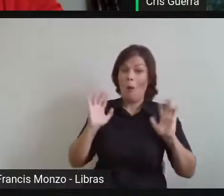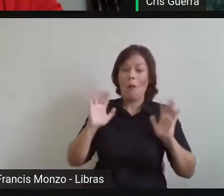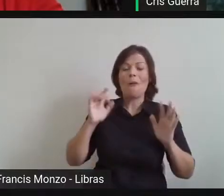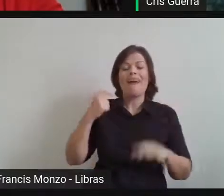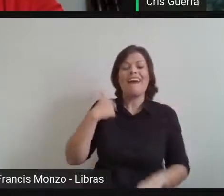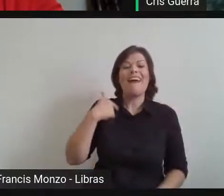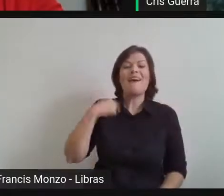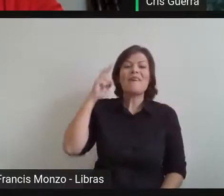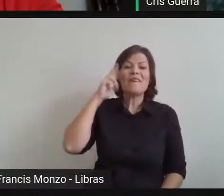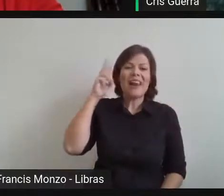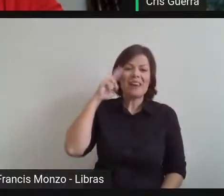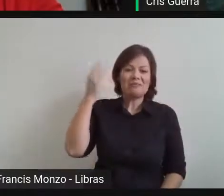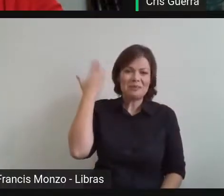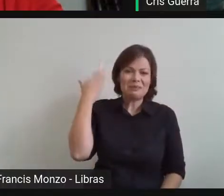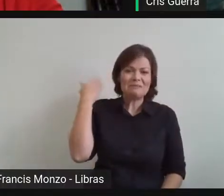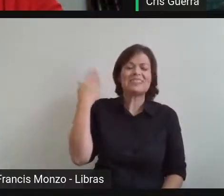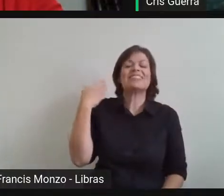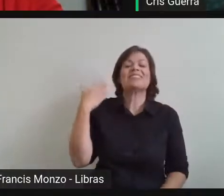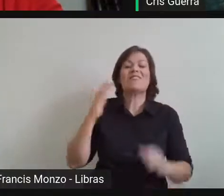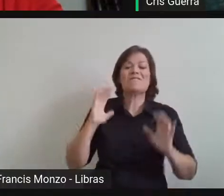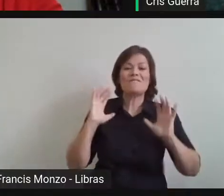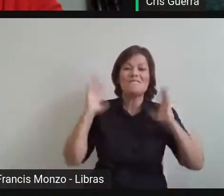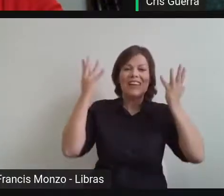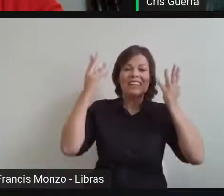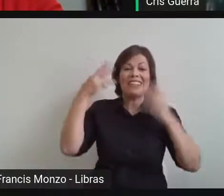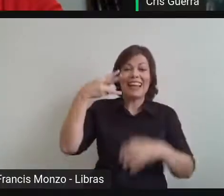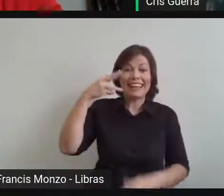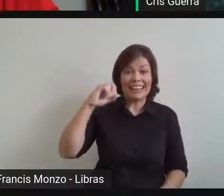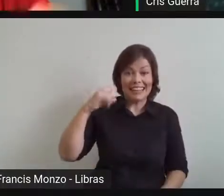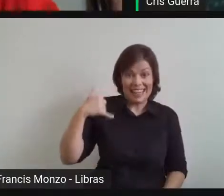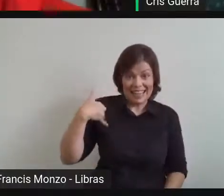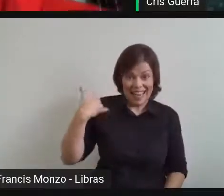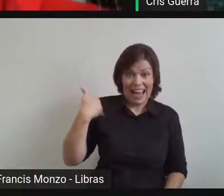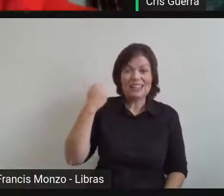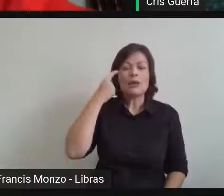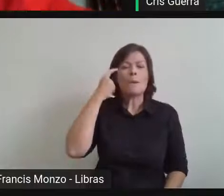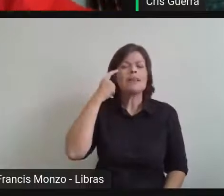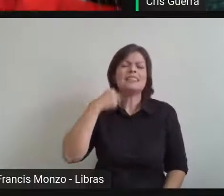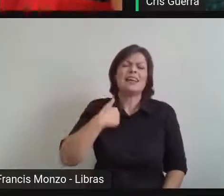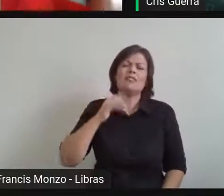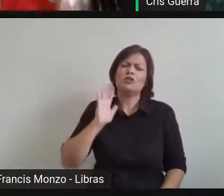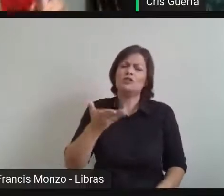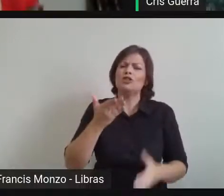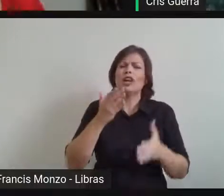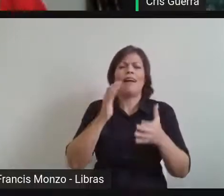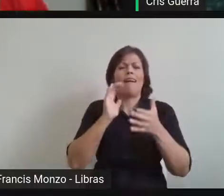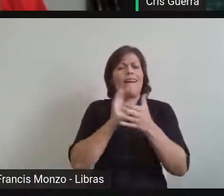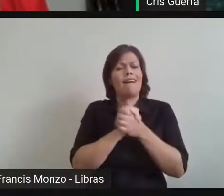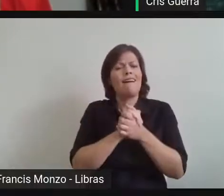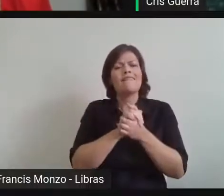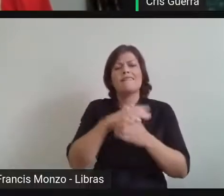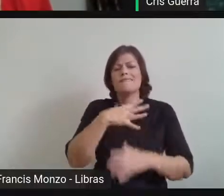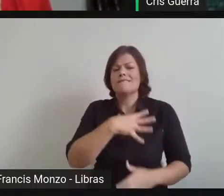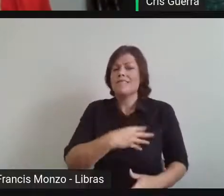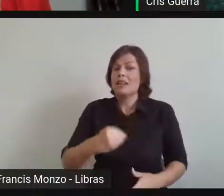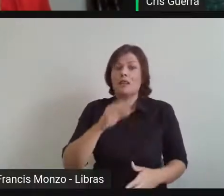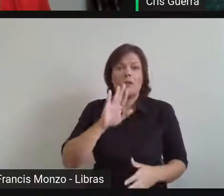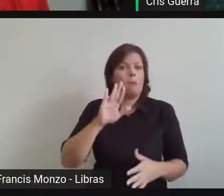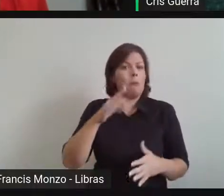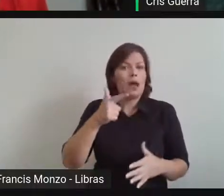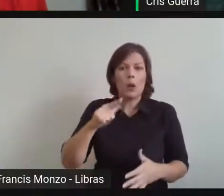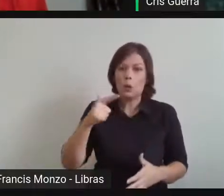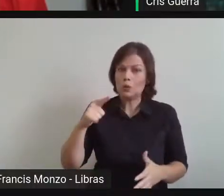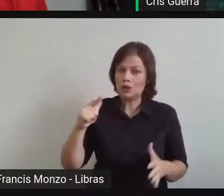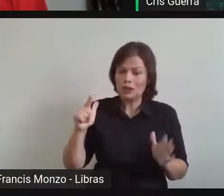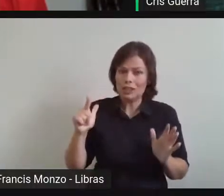quando eu fiz a minha festa de 30, que eu achava que eu já ia estar casada com filho. Não estava casada, não tinha filho, jamais imaginaria que eu ia me casar